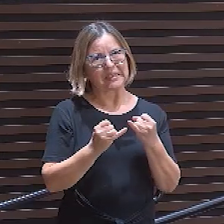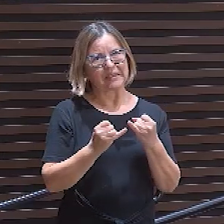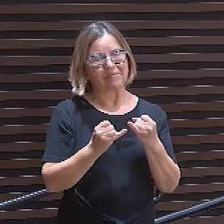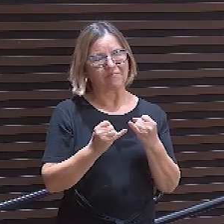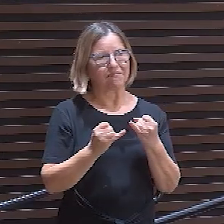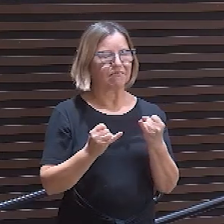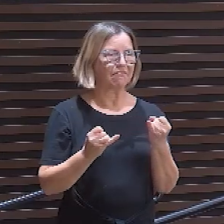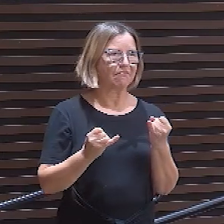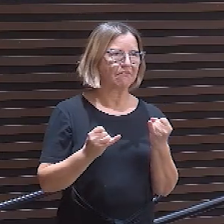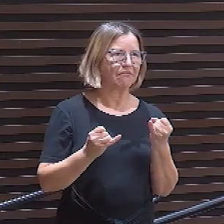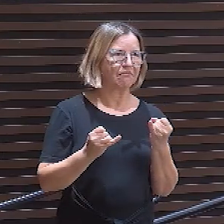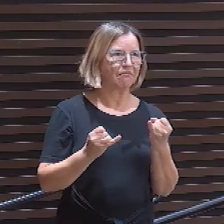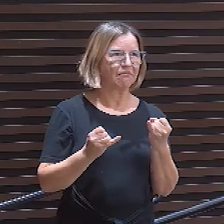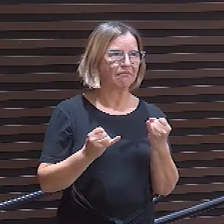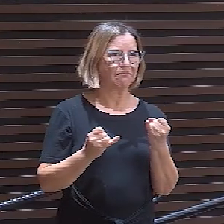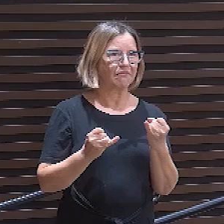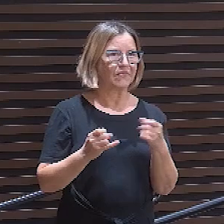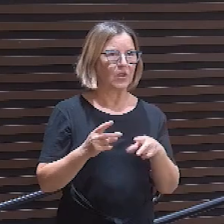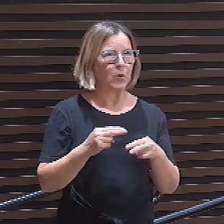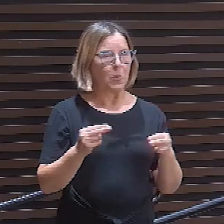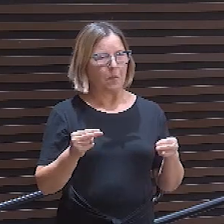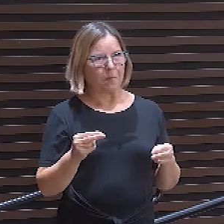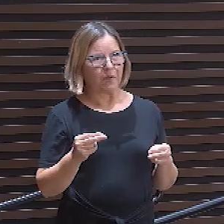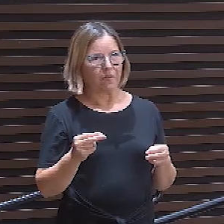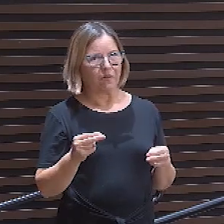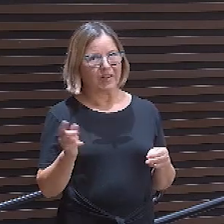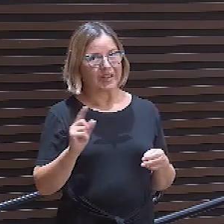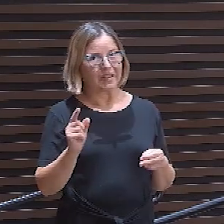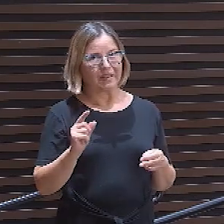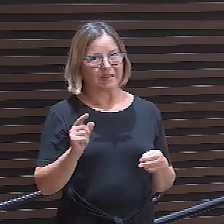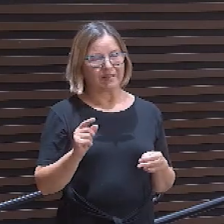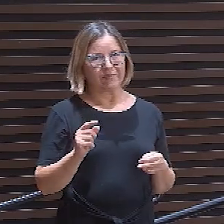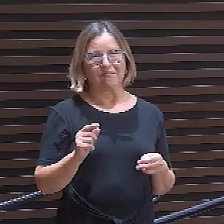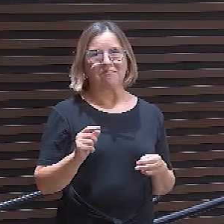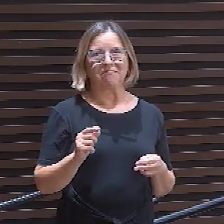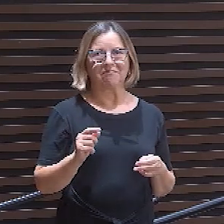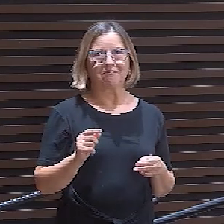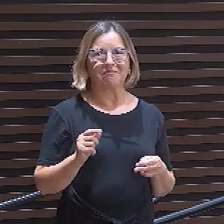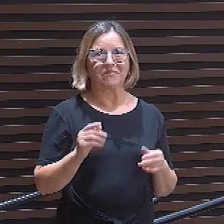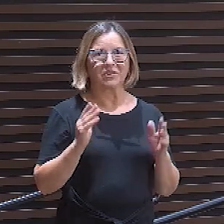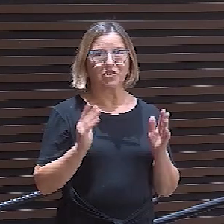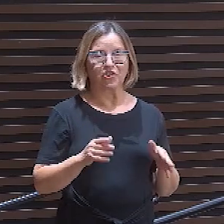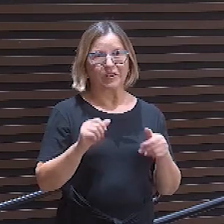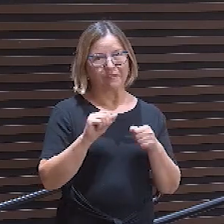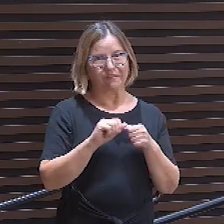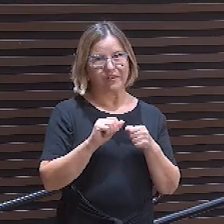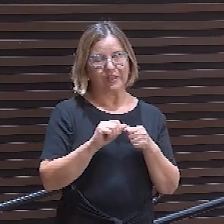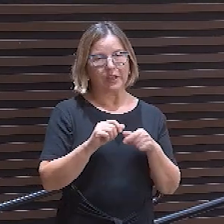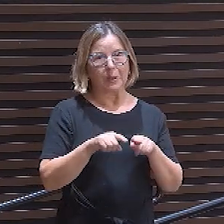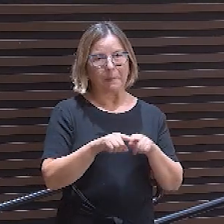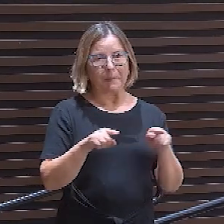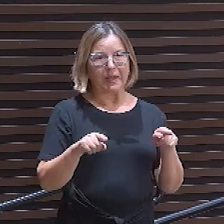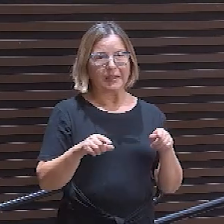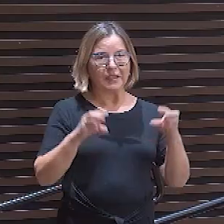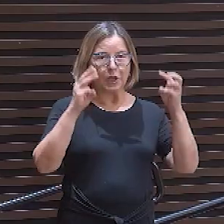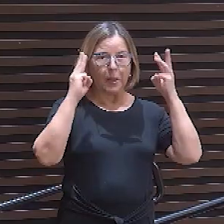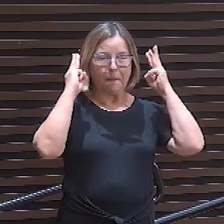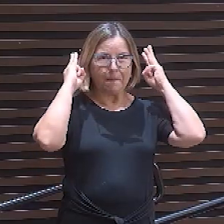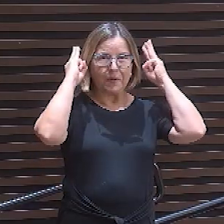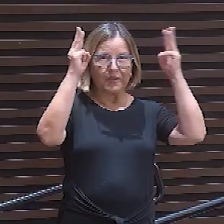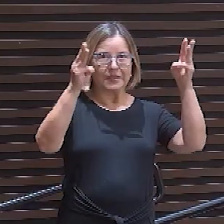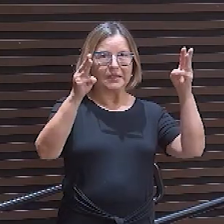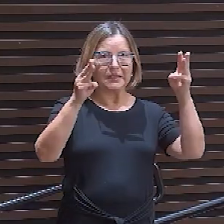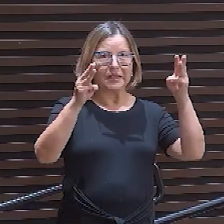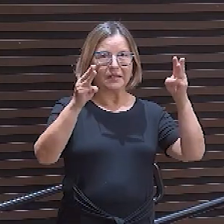ainda não concretizada na visão, mas como quem vê o invisível. Moisés deixou o